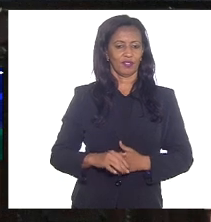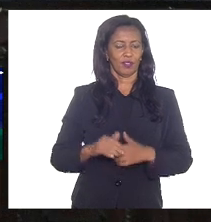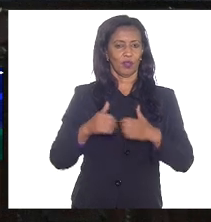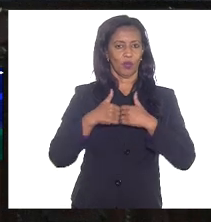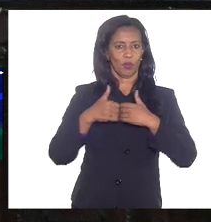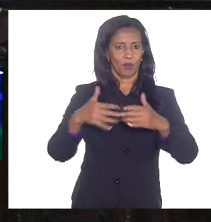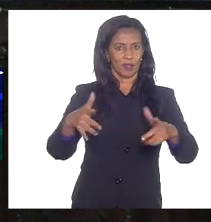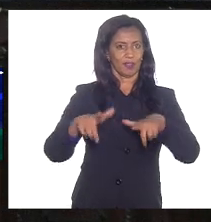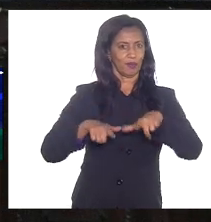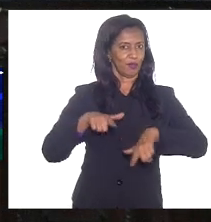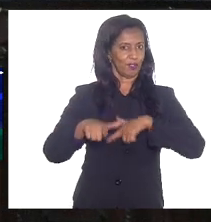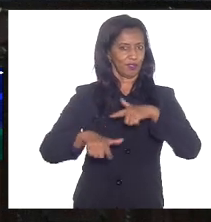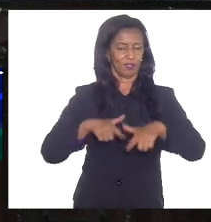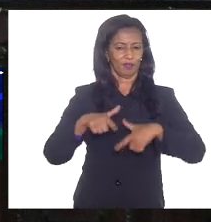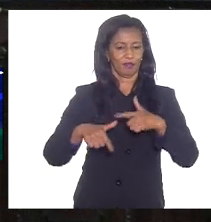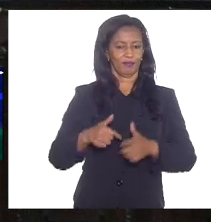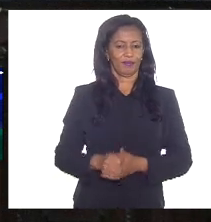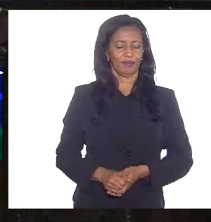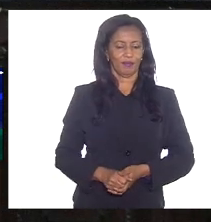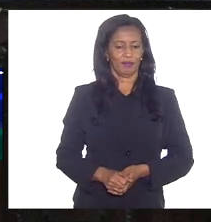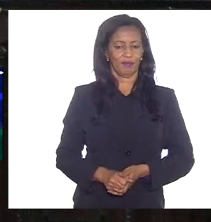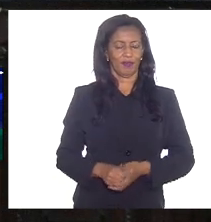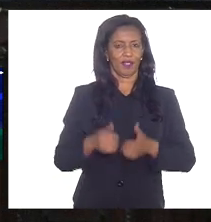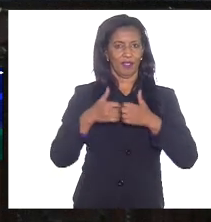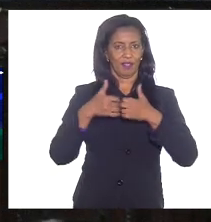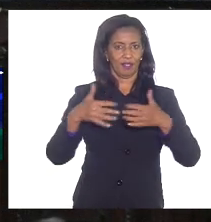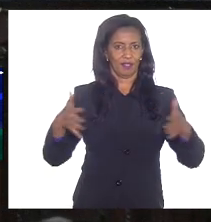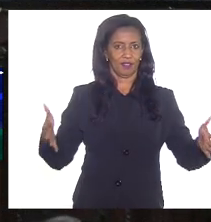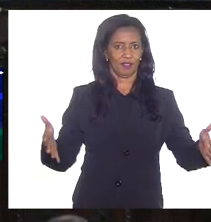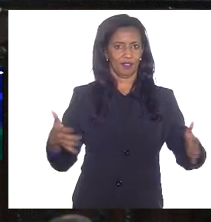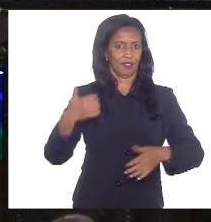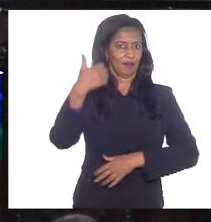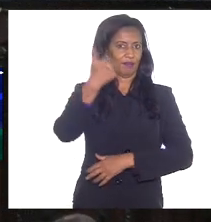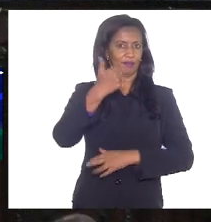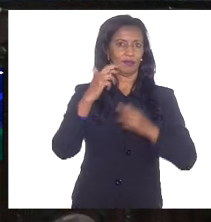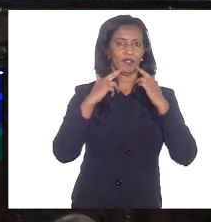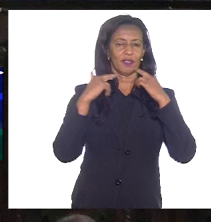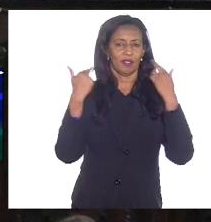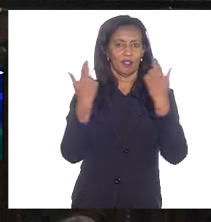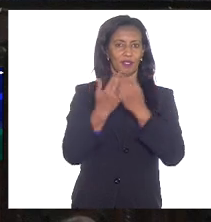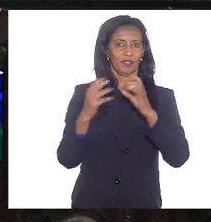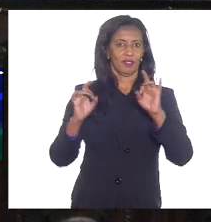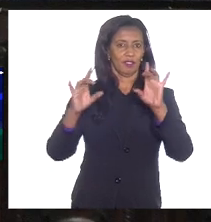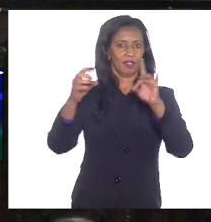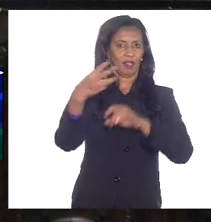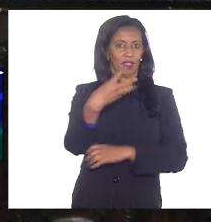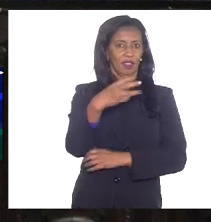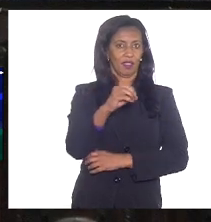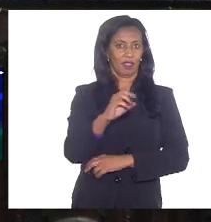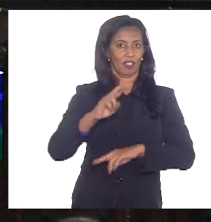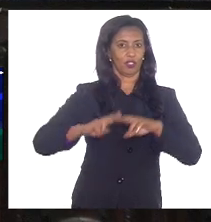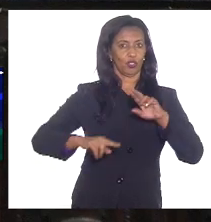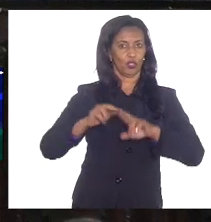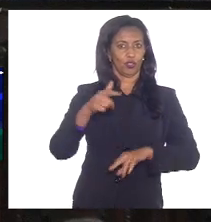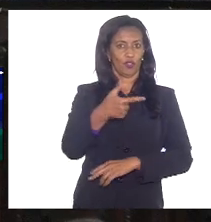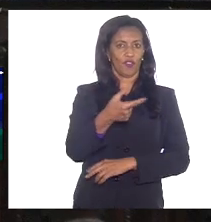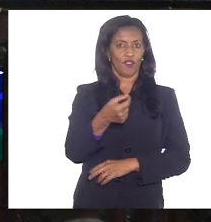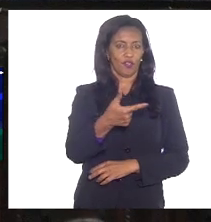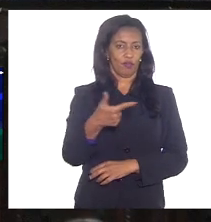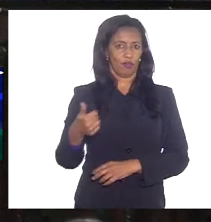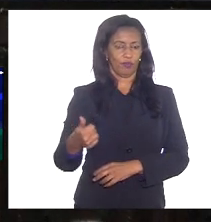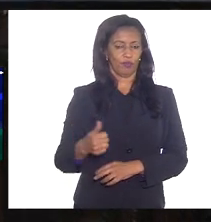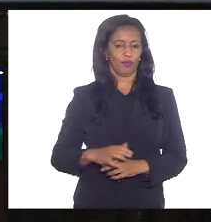iniciamos os nossos trabalhos. Está aberta a primeira sessão extraordinária do dia 30 de junho de